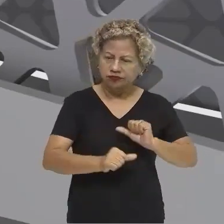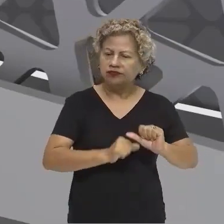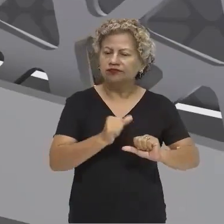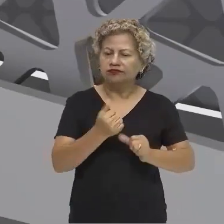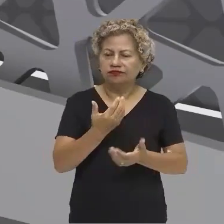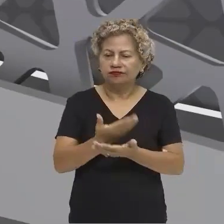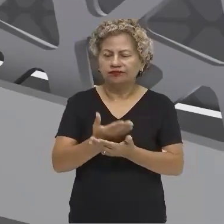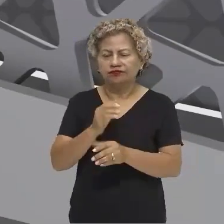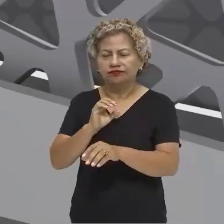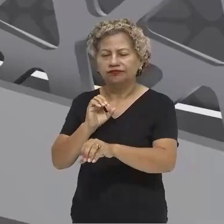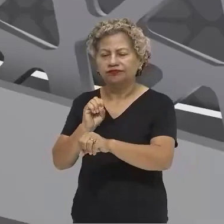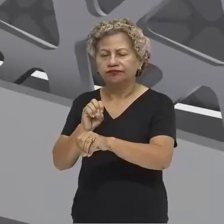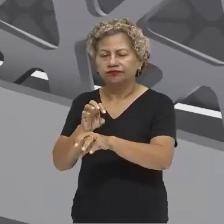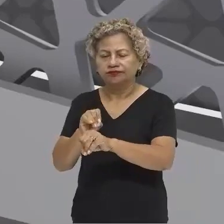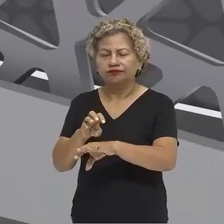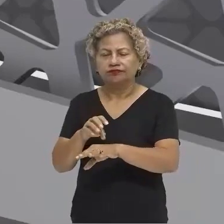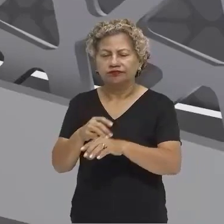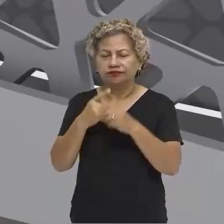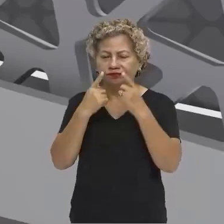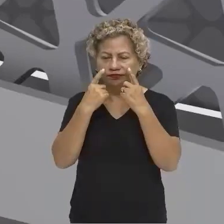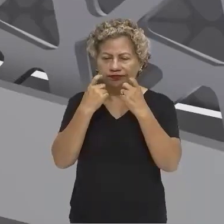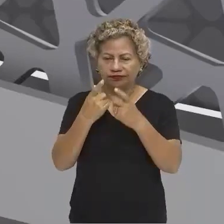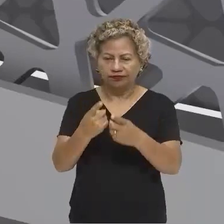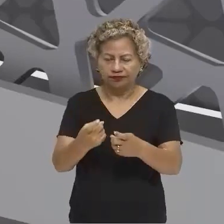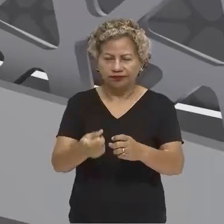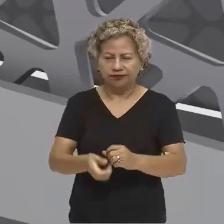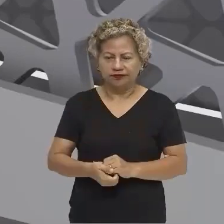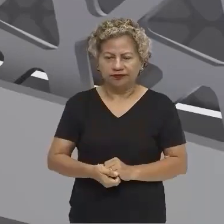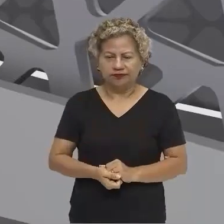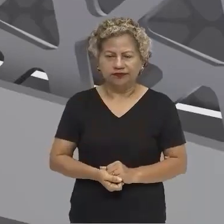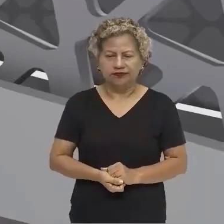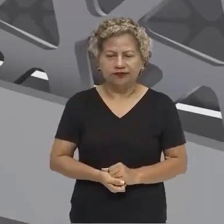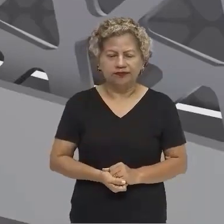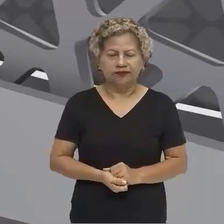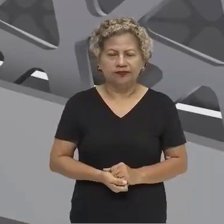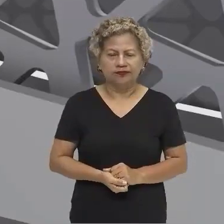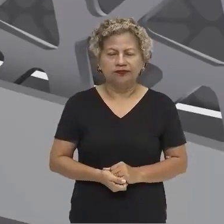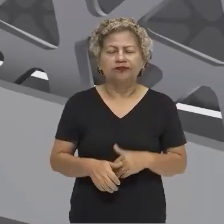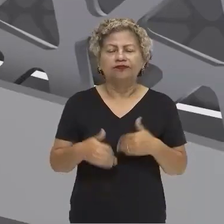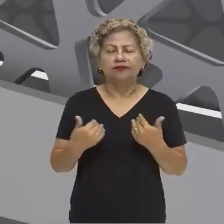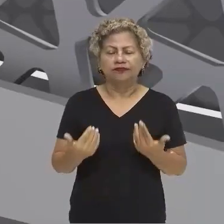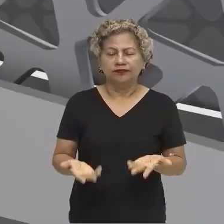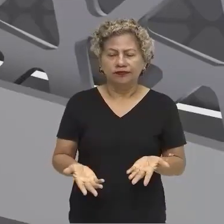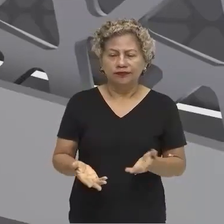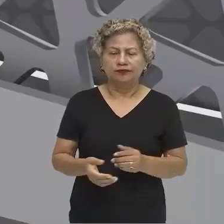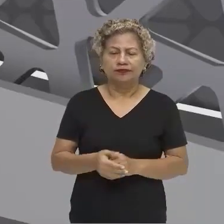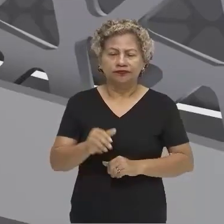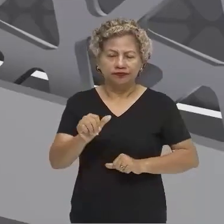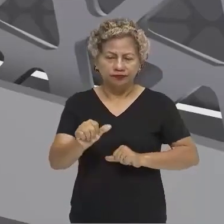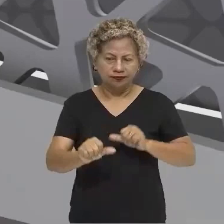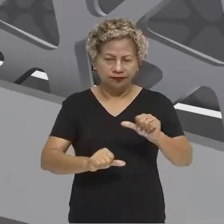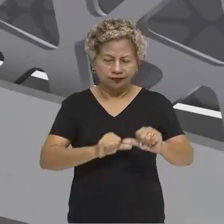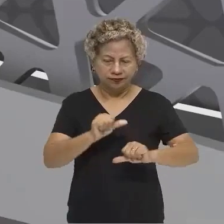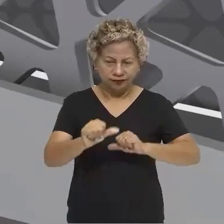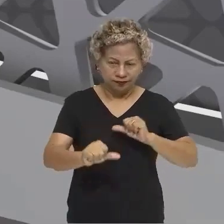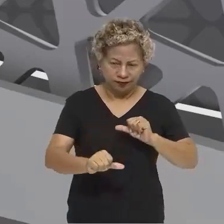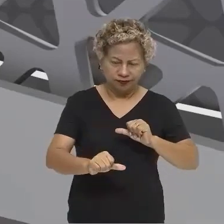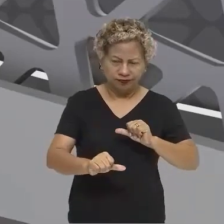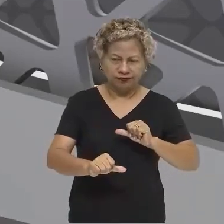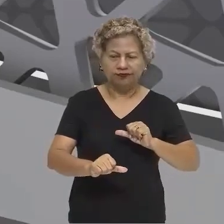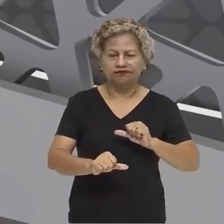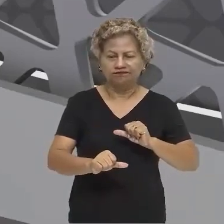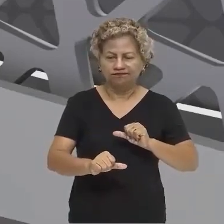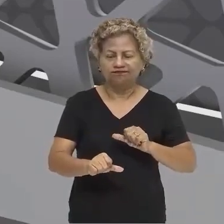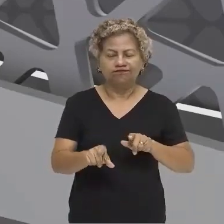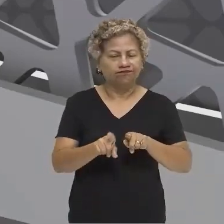aula para trazer algo mais interessante, se não está sendo, né? Então, essa mudança, esse medo, nós